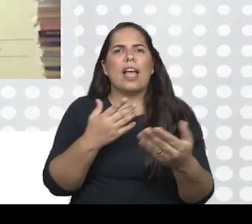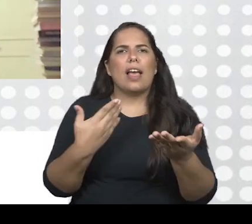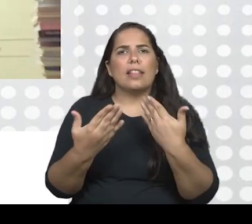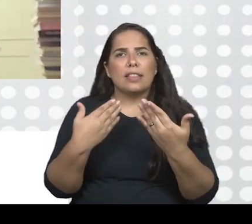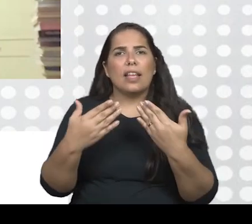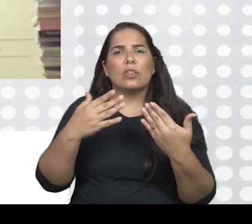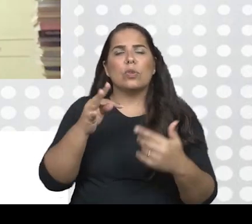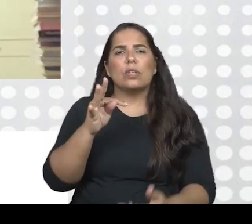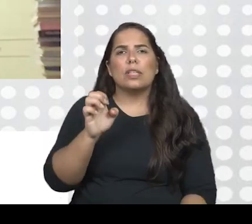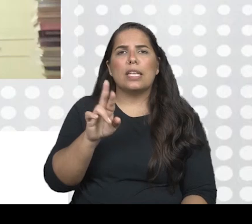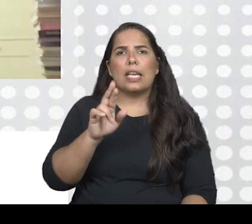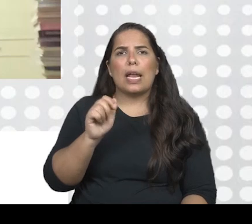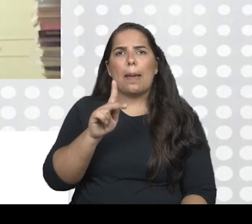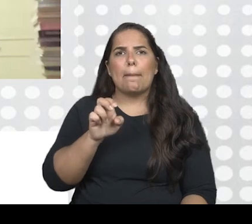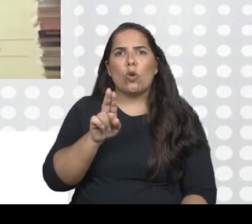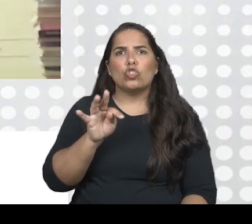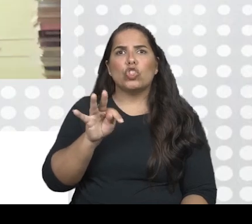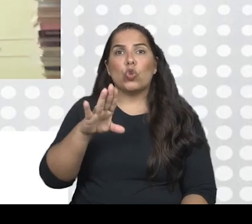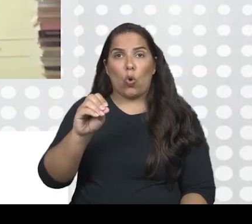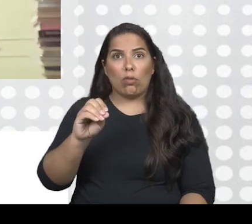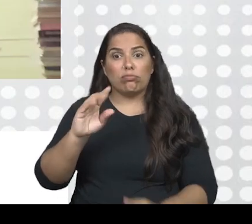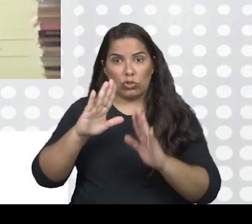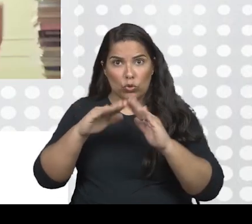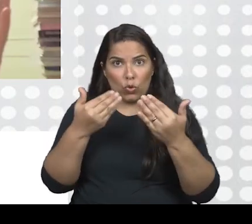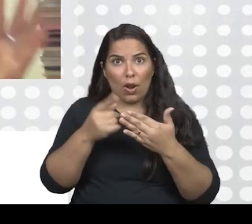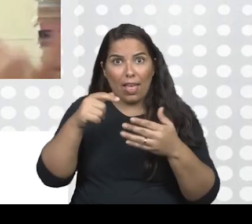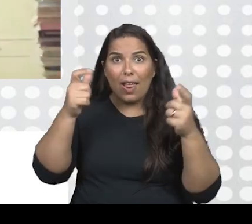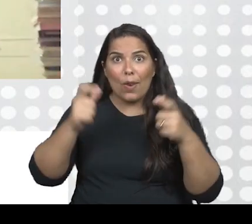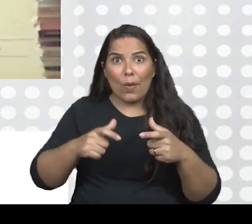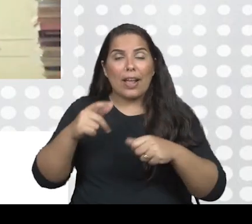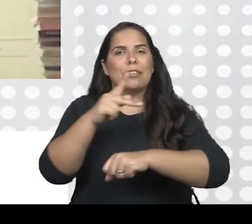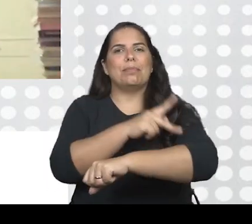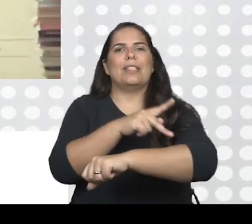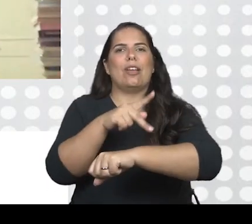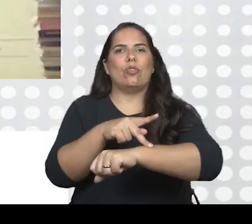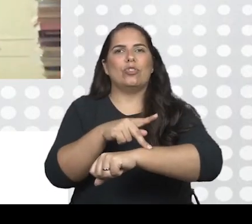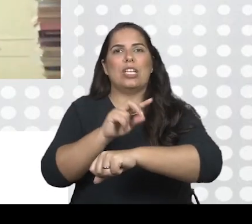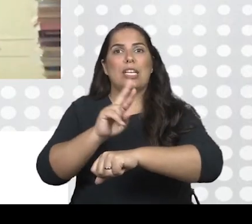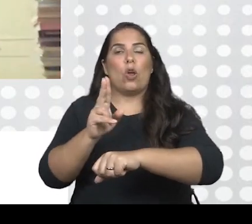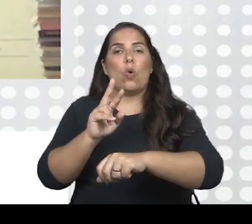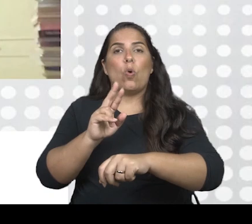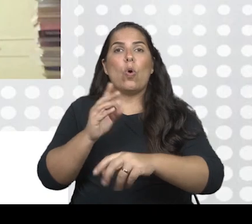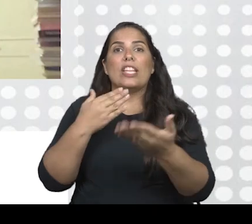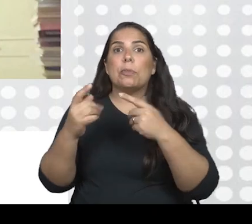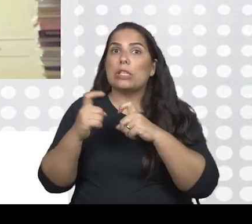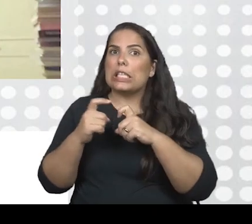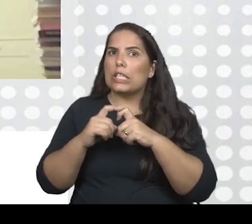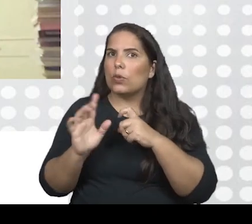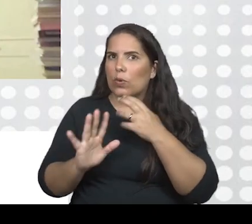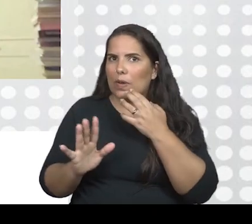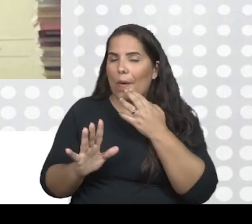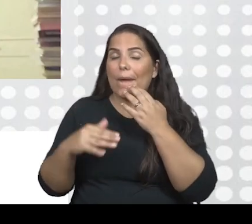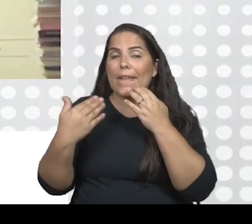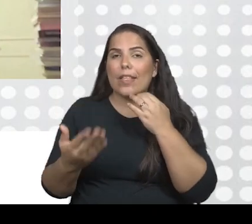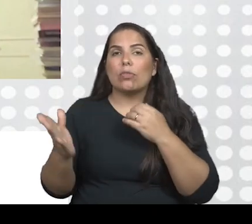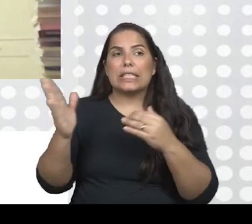atendente terapêutico. Escola é lugar de pedagogia e não de atendimento clínico. Então,